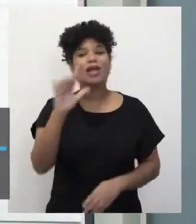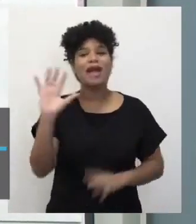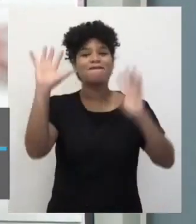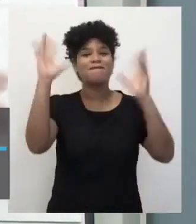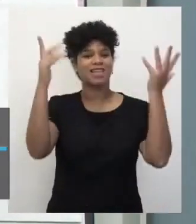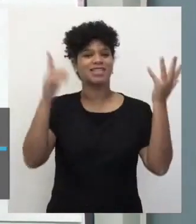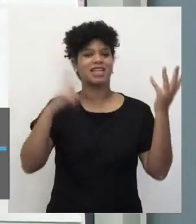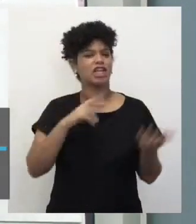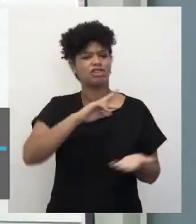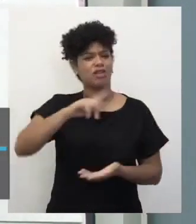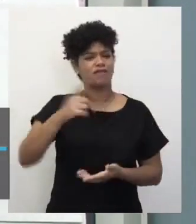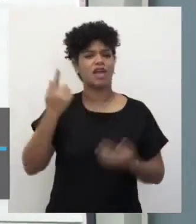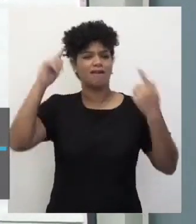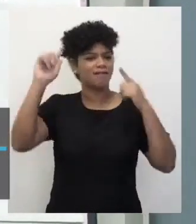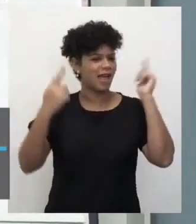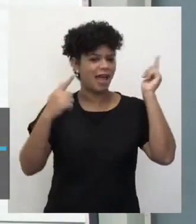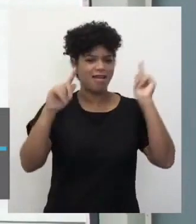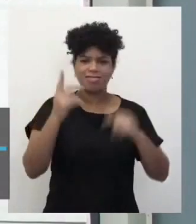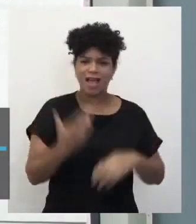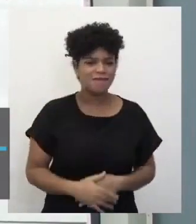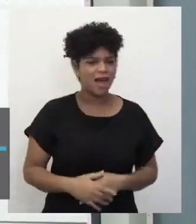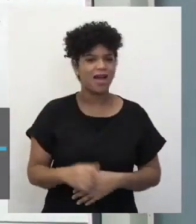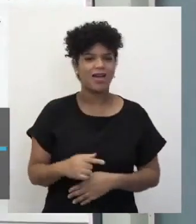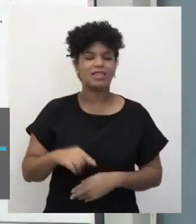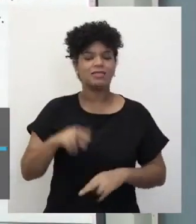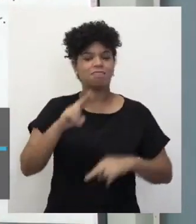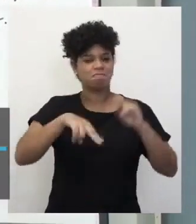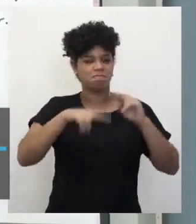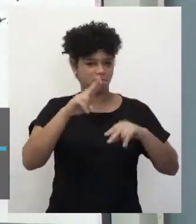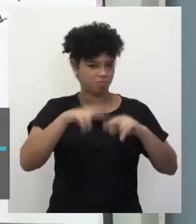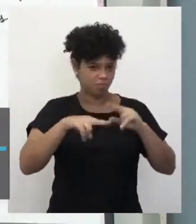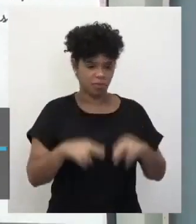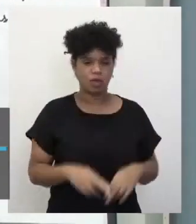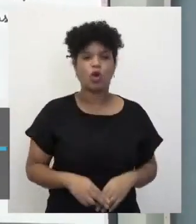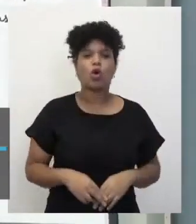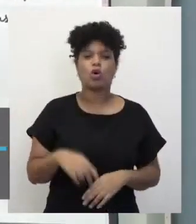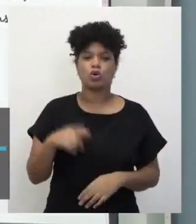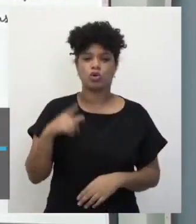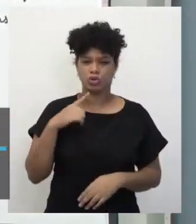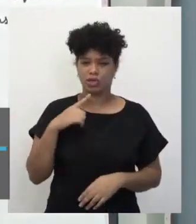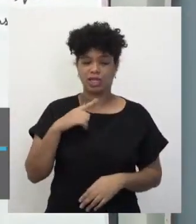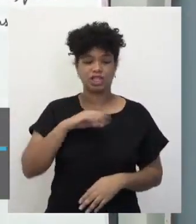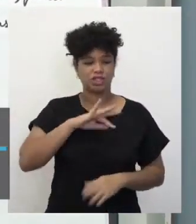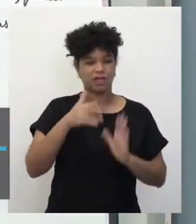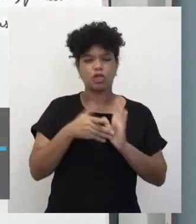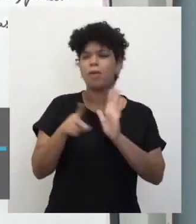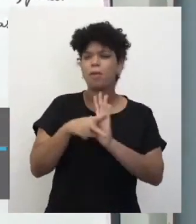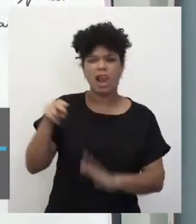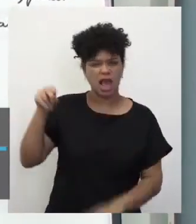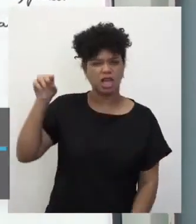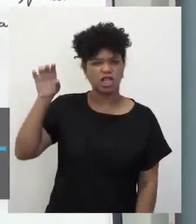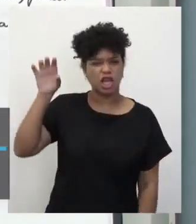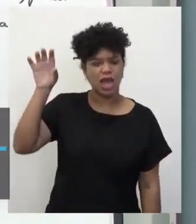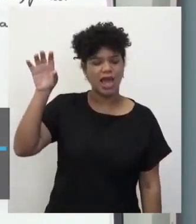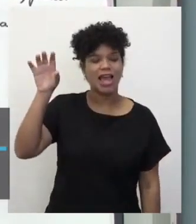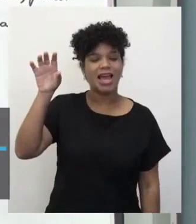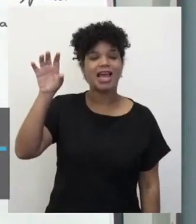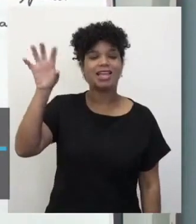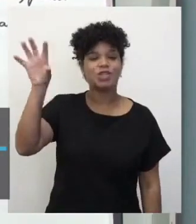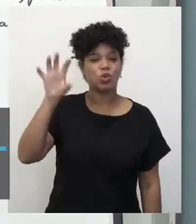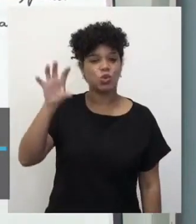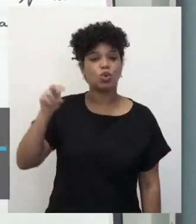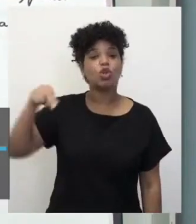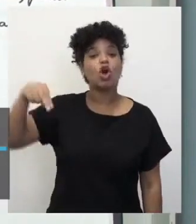hoje, carnaval, né, folguedos aí, dia de reis, né? Folia do Maracatu, enfim, tem tantas festas, né, populares